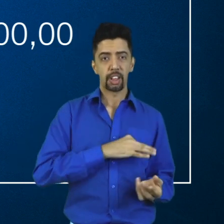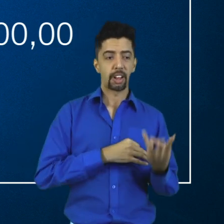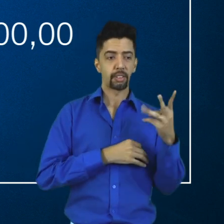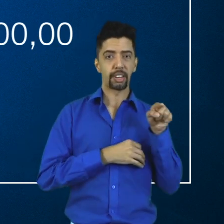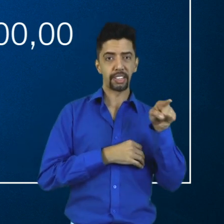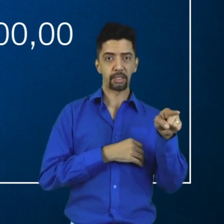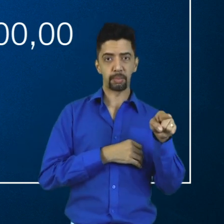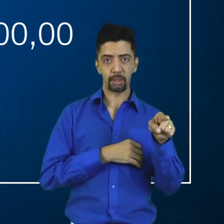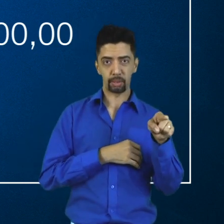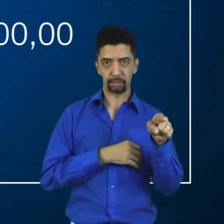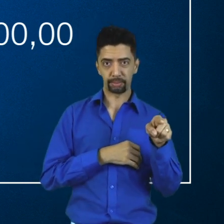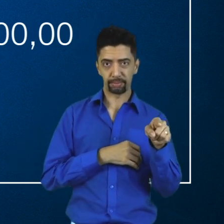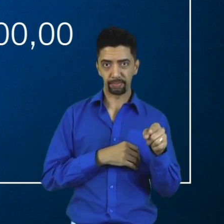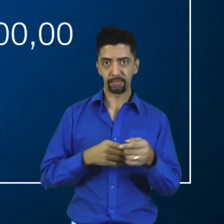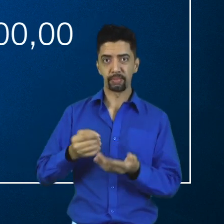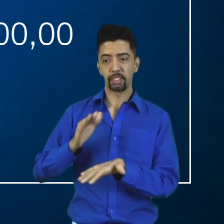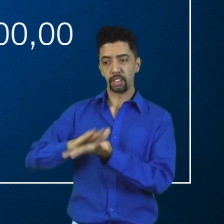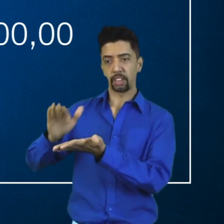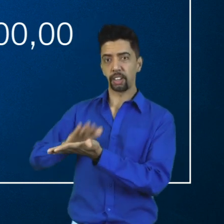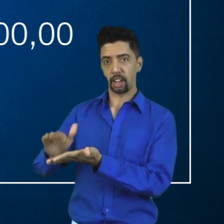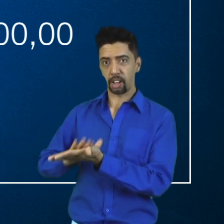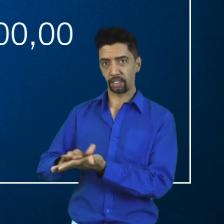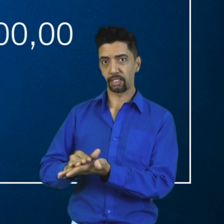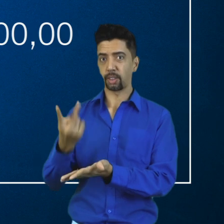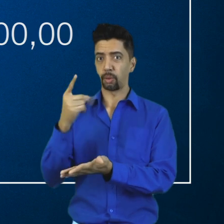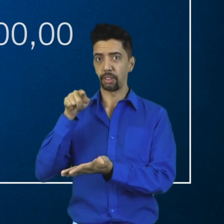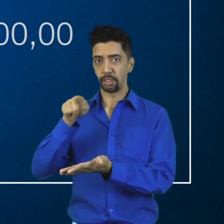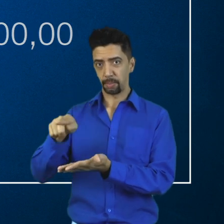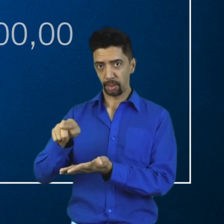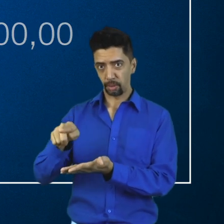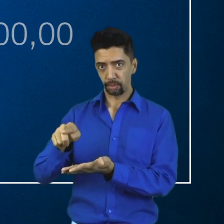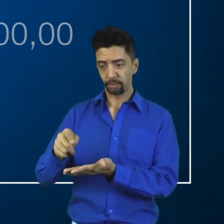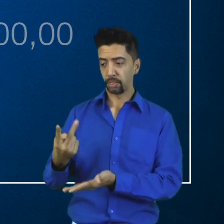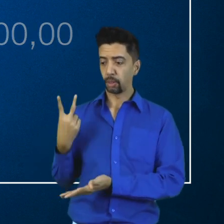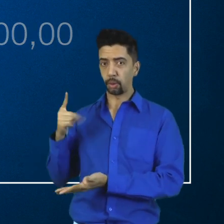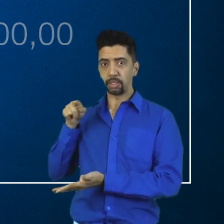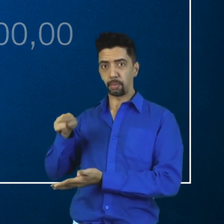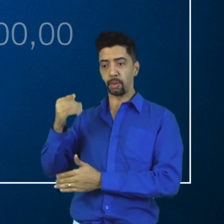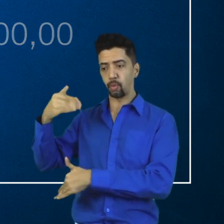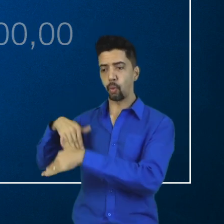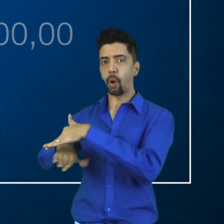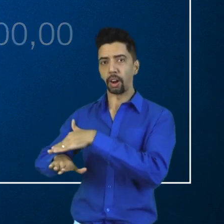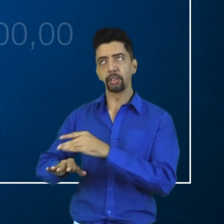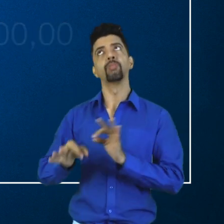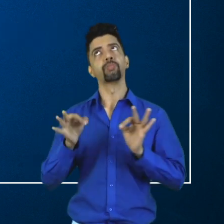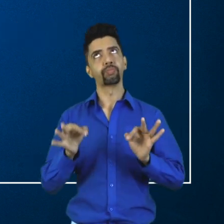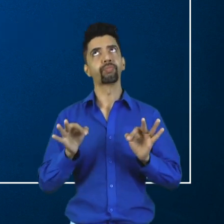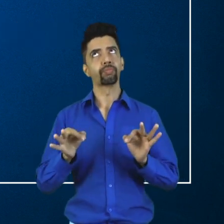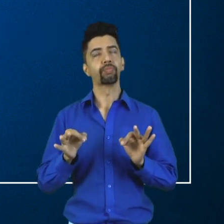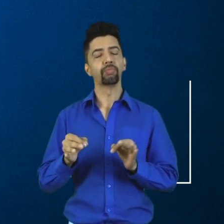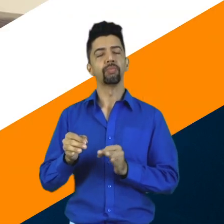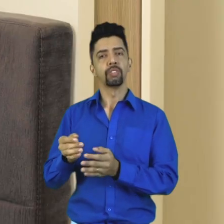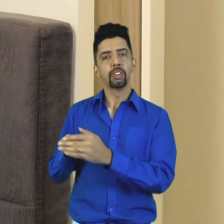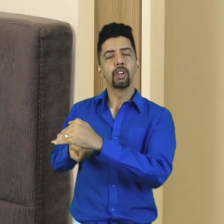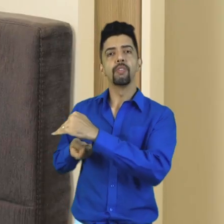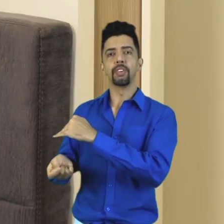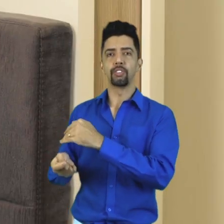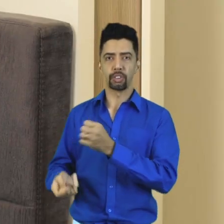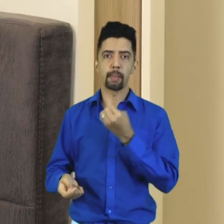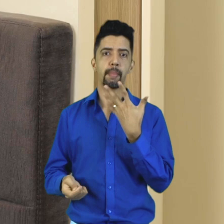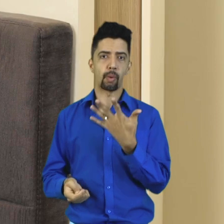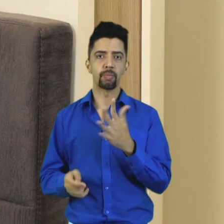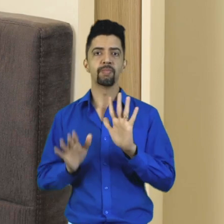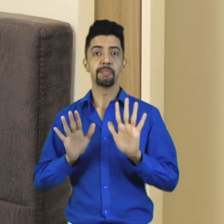2. Estou investidor. Legal. Quando a gente olha para isso, a gente fala assim, nossa, então o investidor é o caminho.